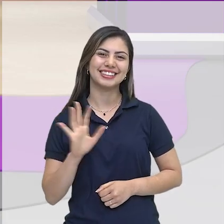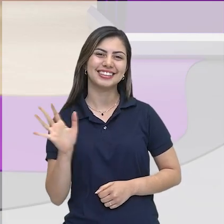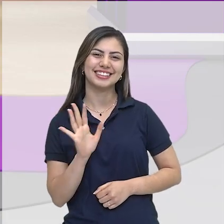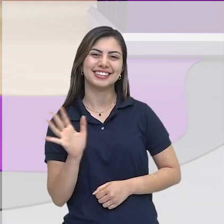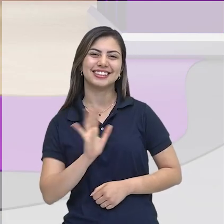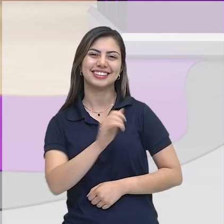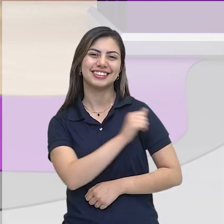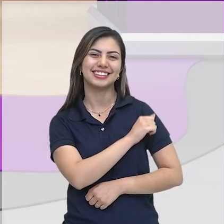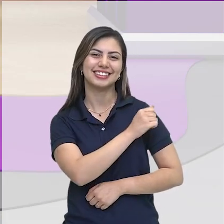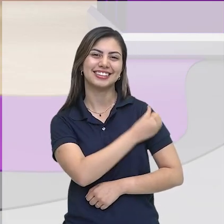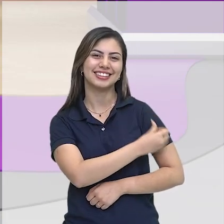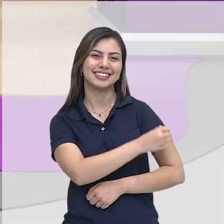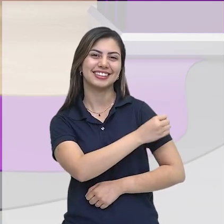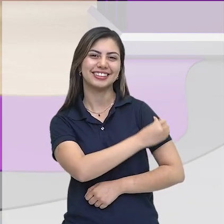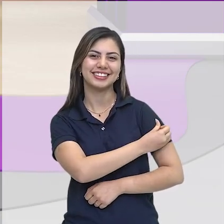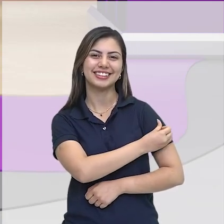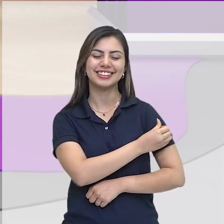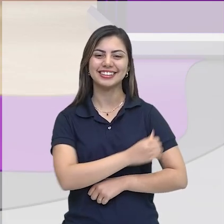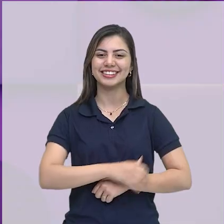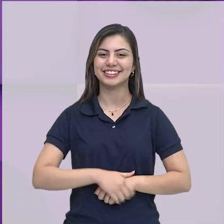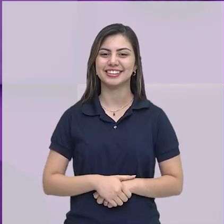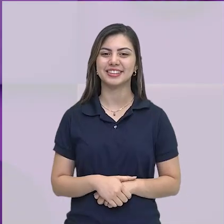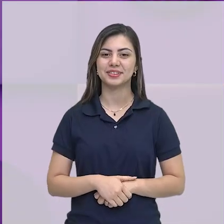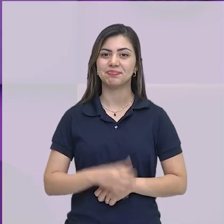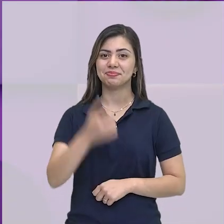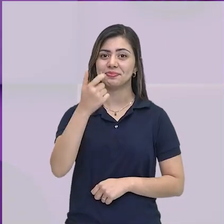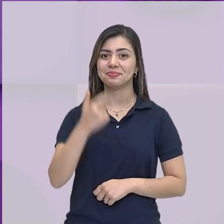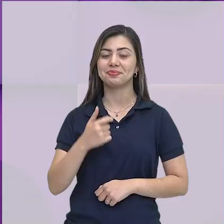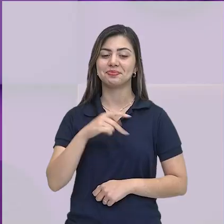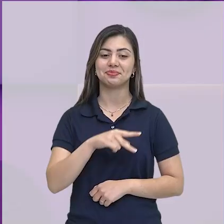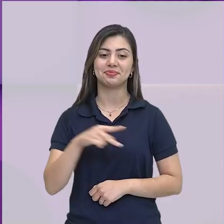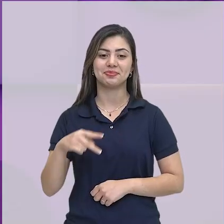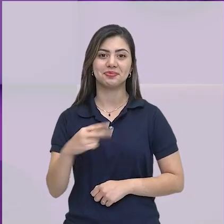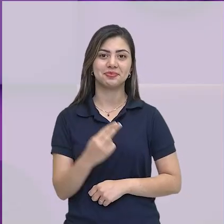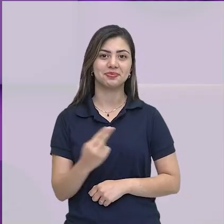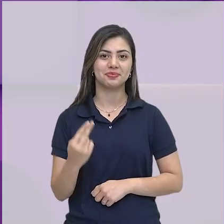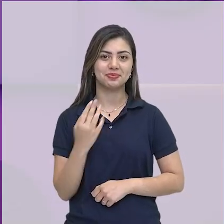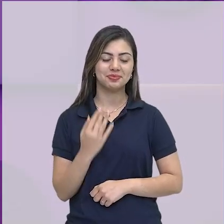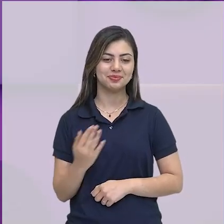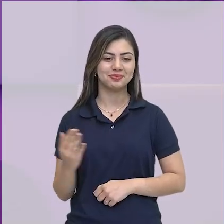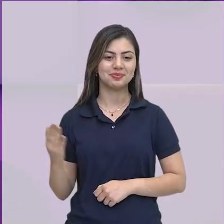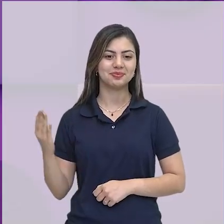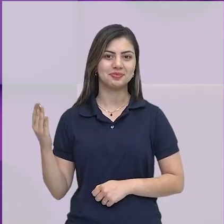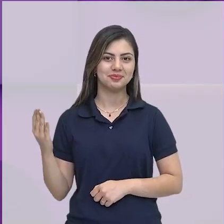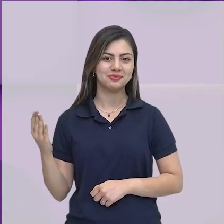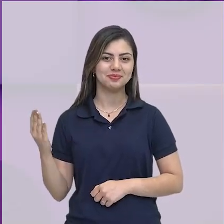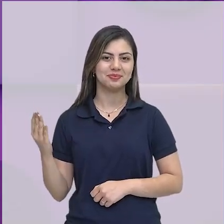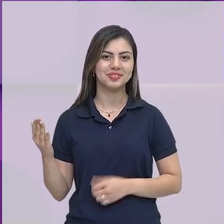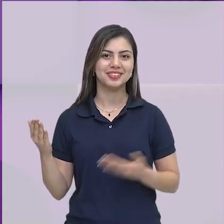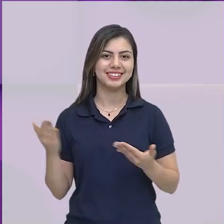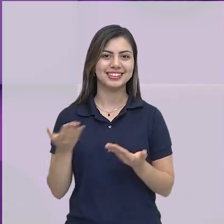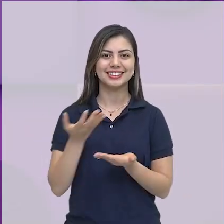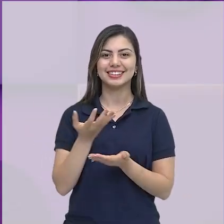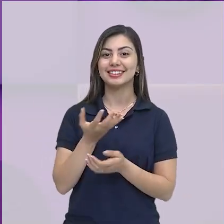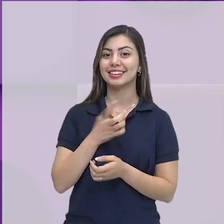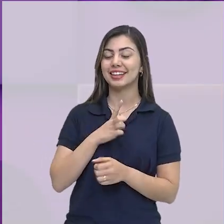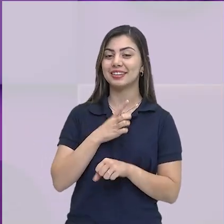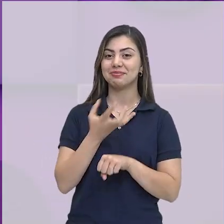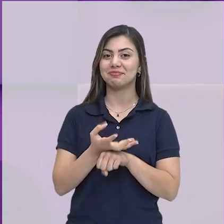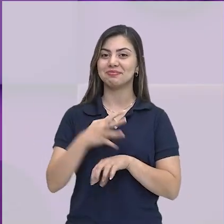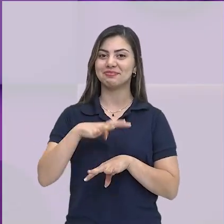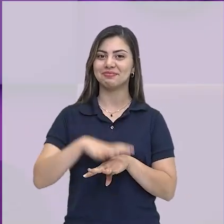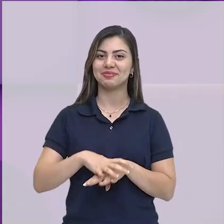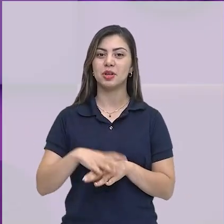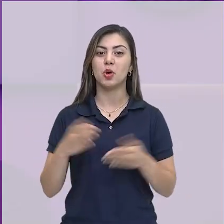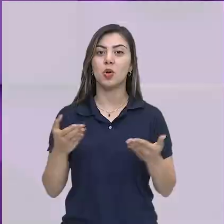Olá, meu povo do sexto aninho! Eu sou o professor Aldemir Malveira, de Matemática.